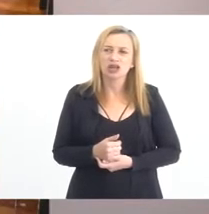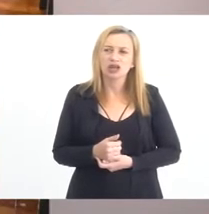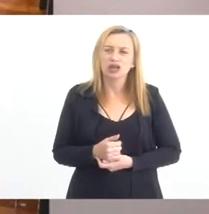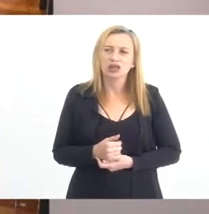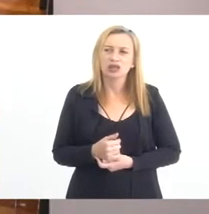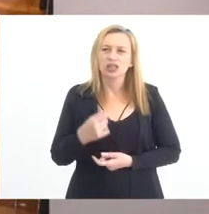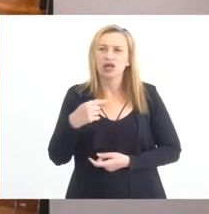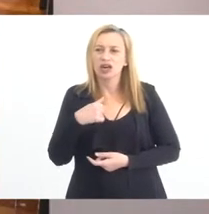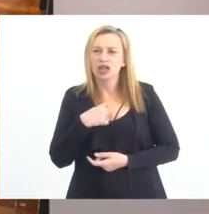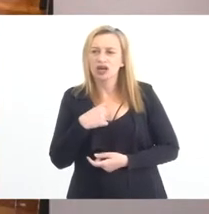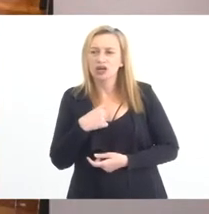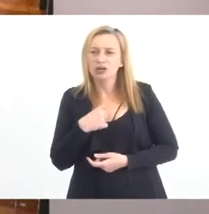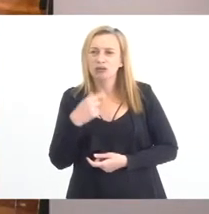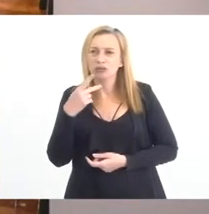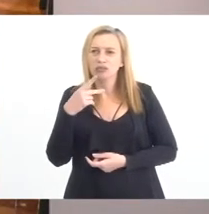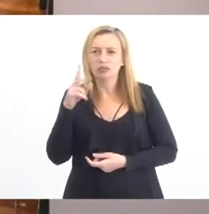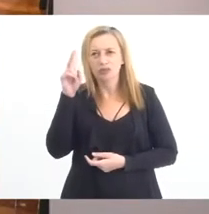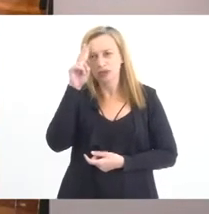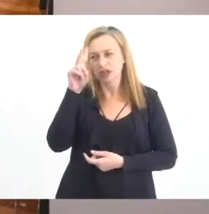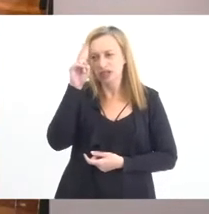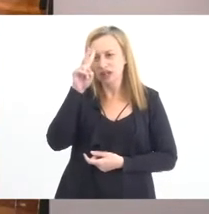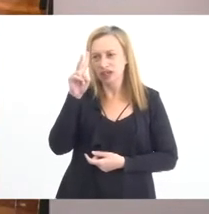inclusive, da